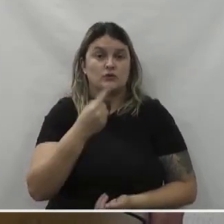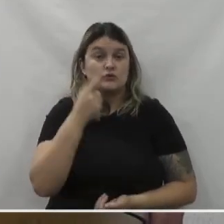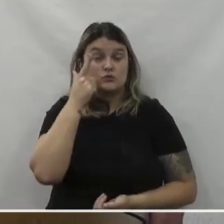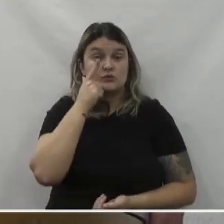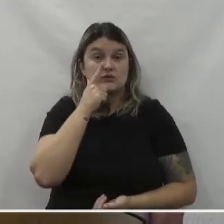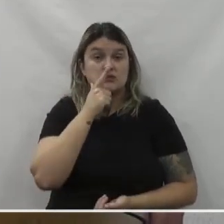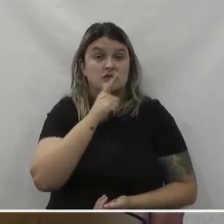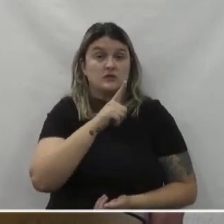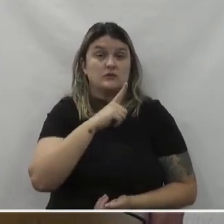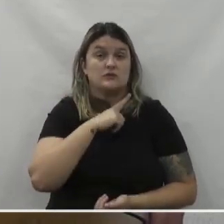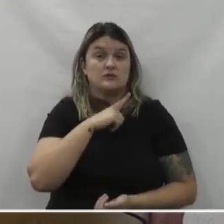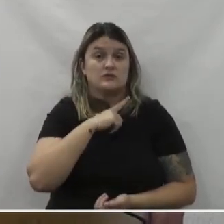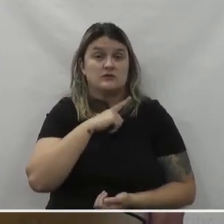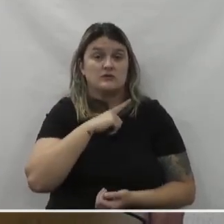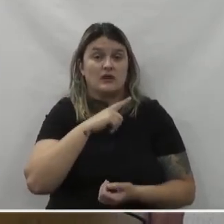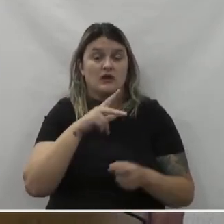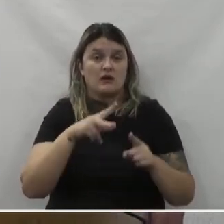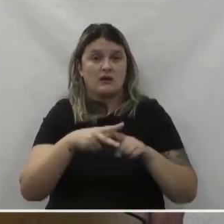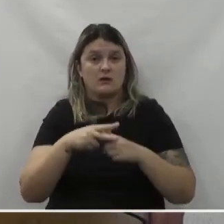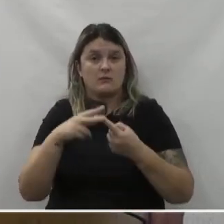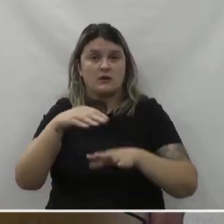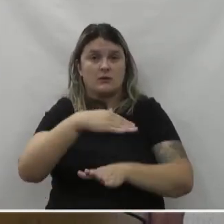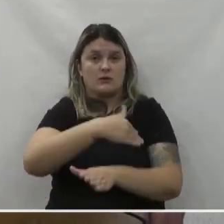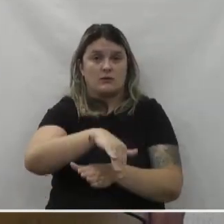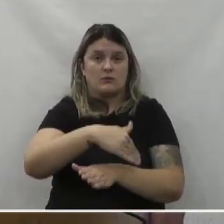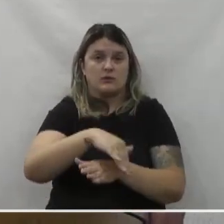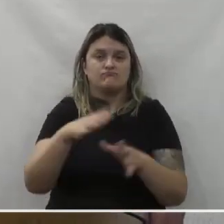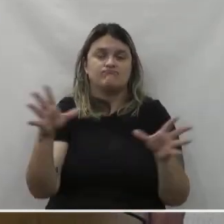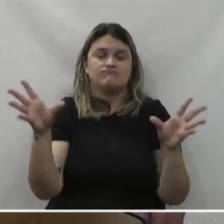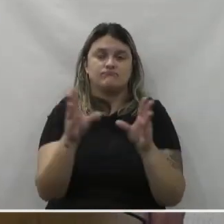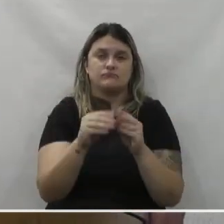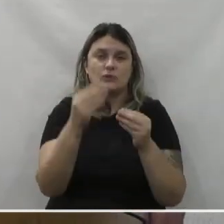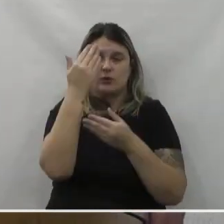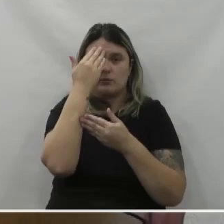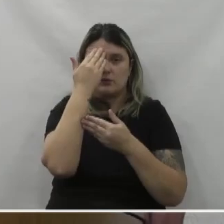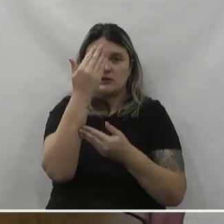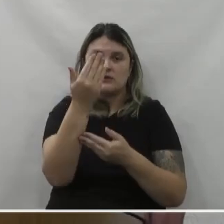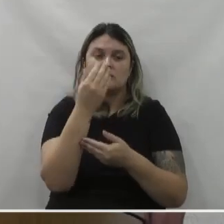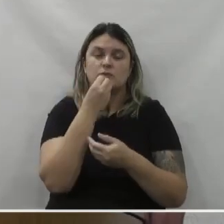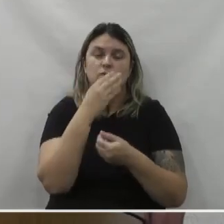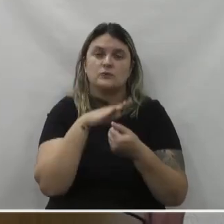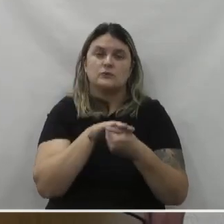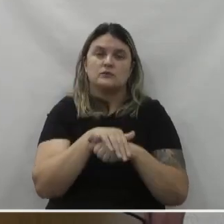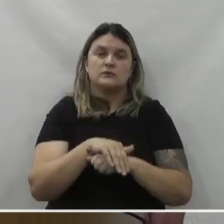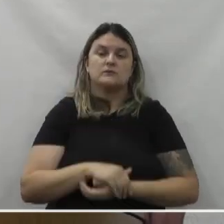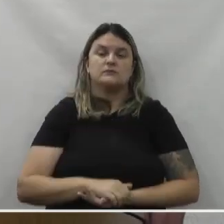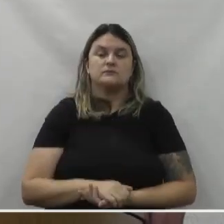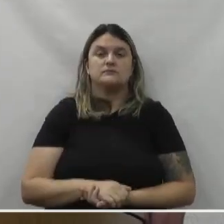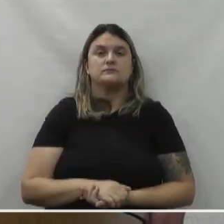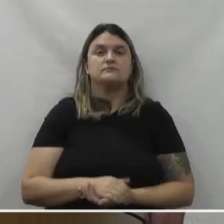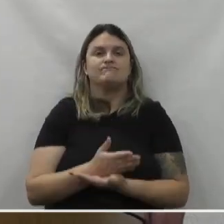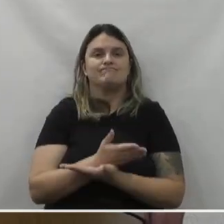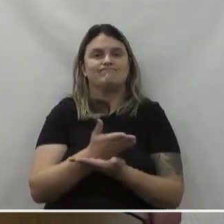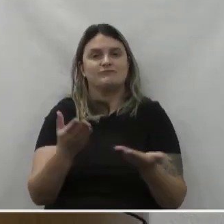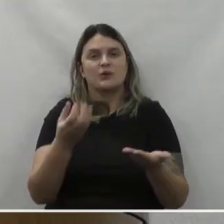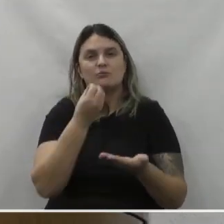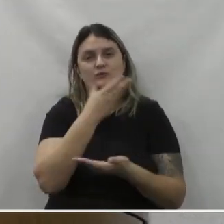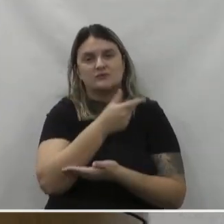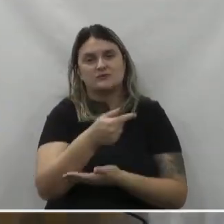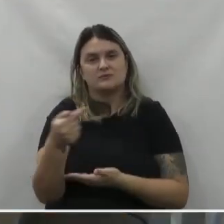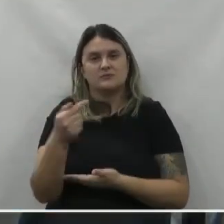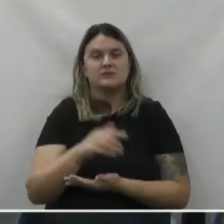iluminar a nossa querida União da Vitória. Na noite de hoje seria isso, presidente. Muito obrigado e uma boa noite a todos, uma boa